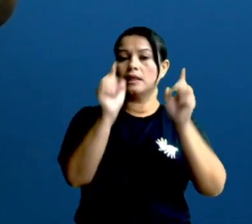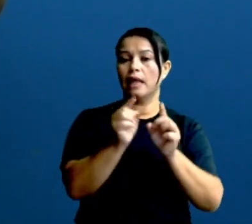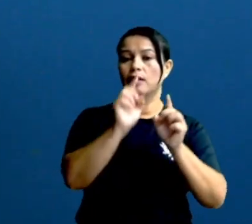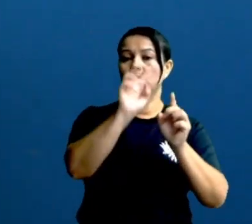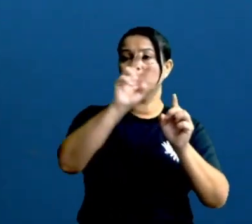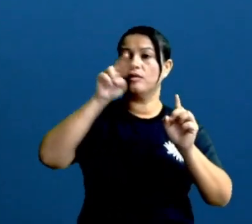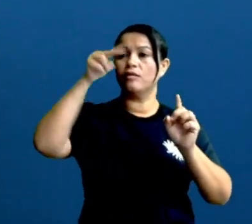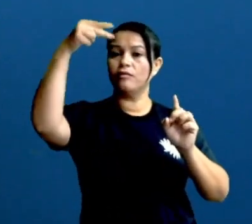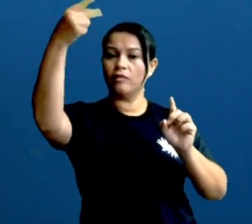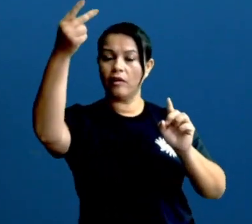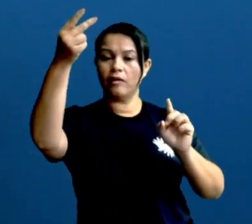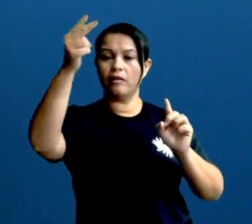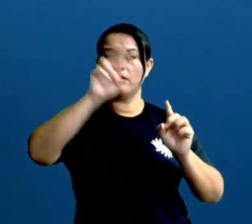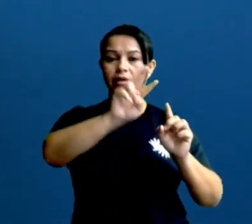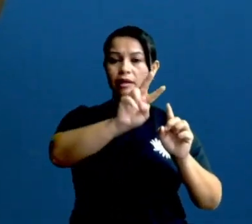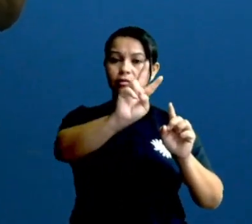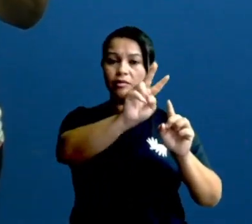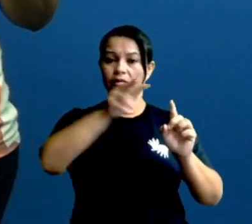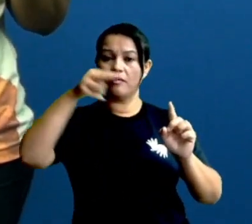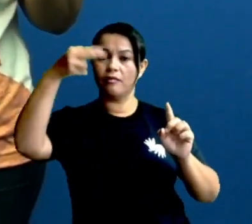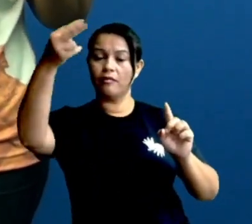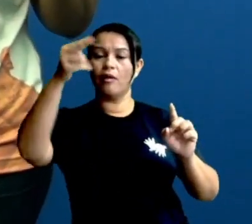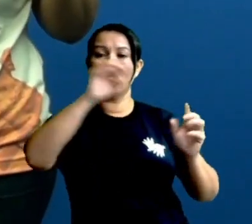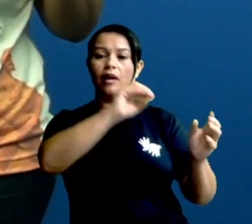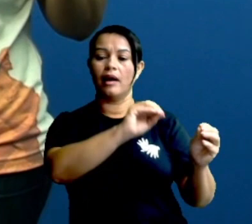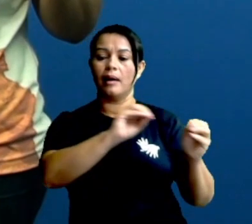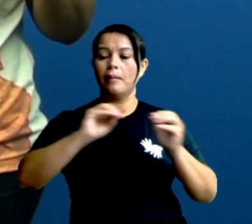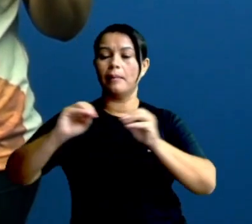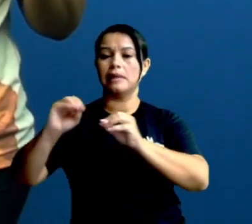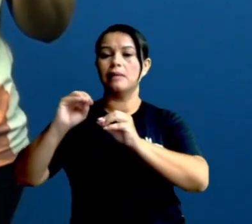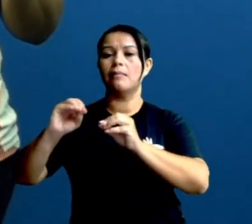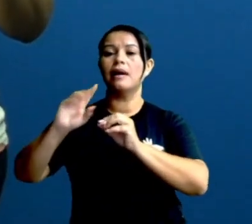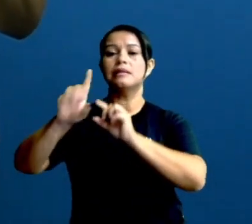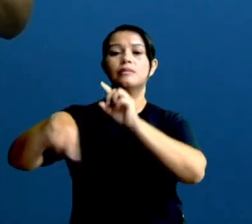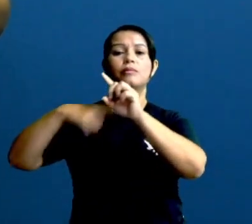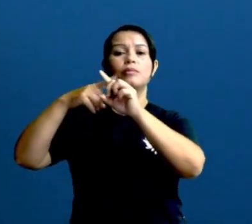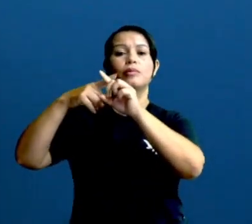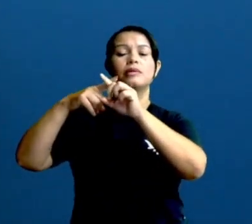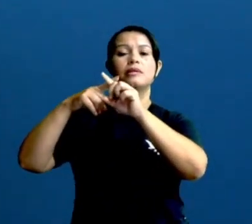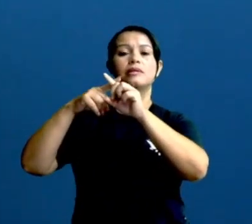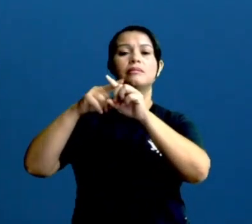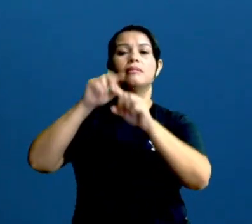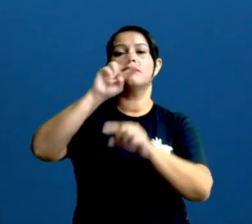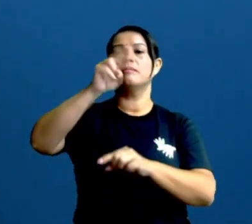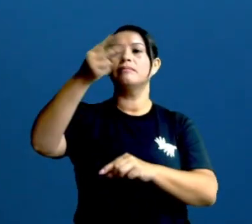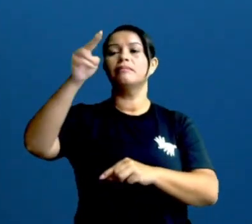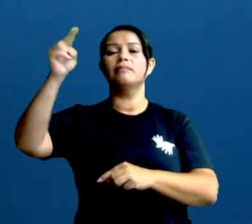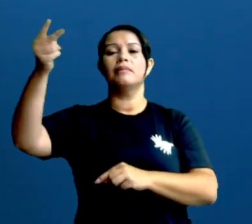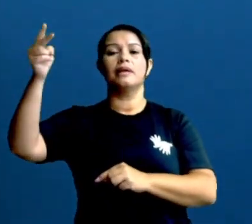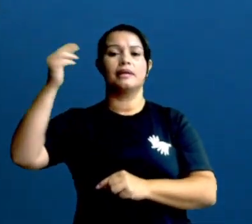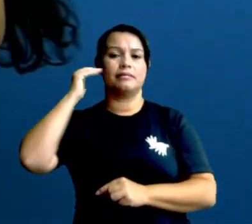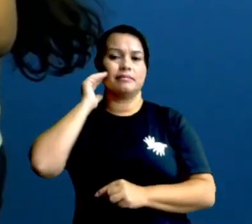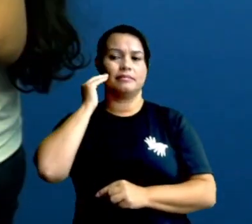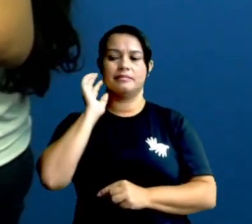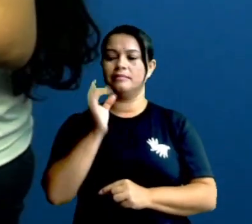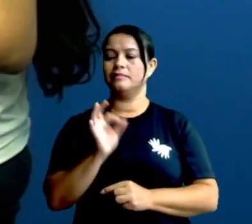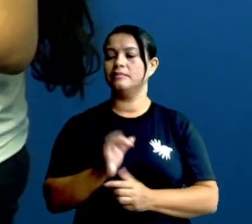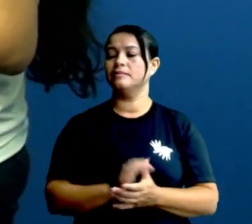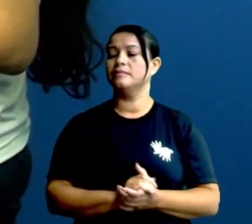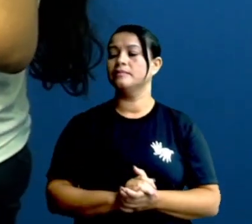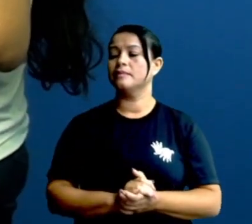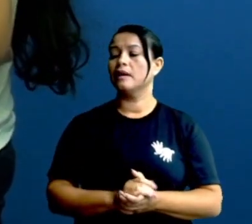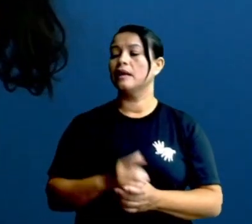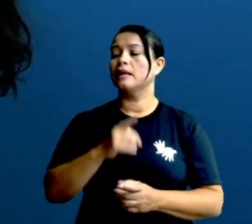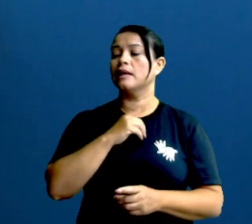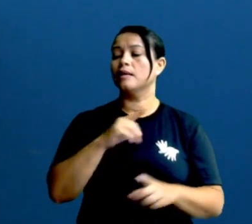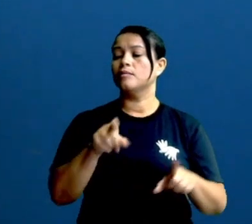faz? Repete a base e multiplica os expoentes, um pelo outro, não é isso? E